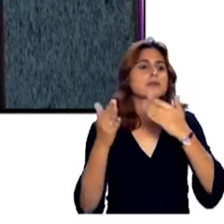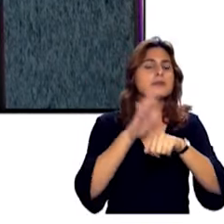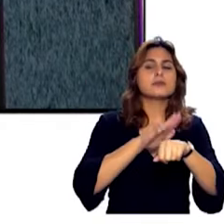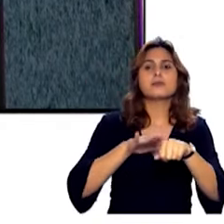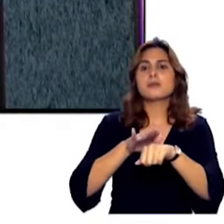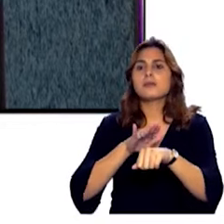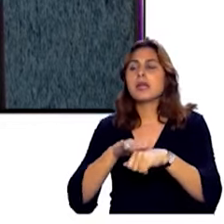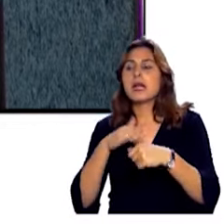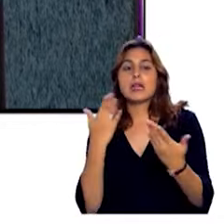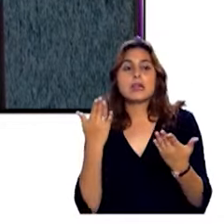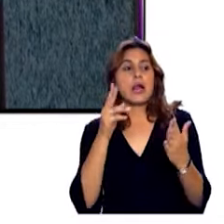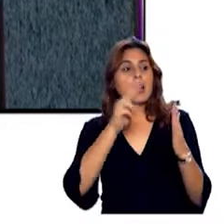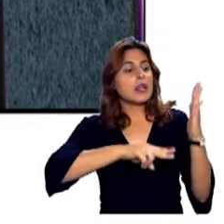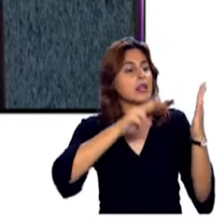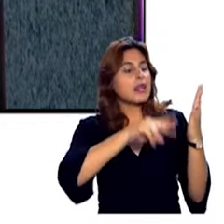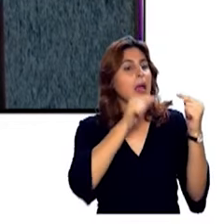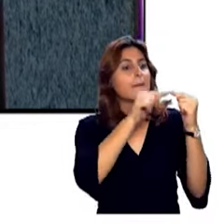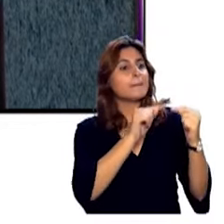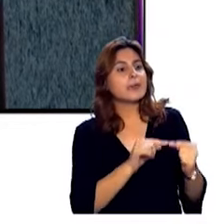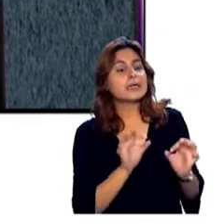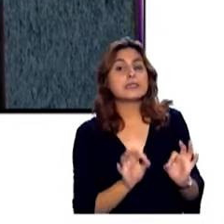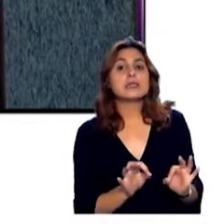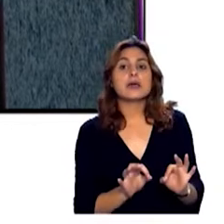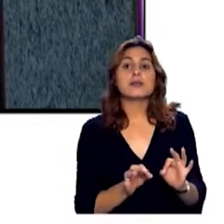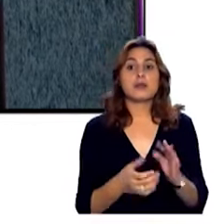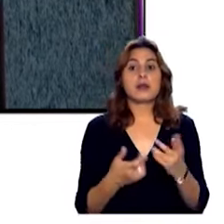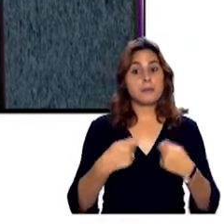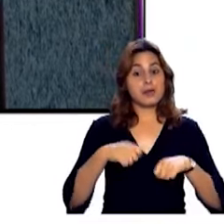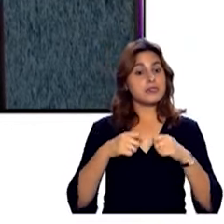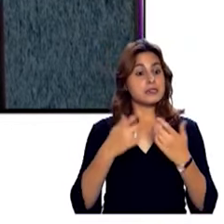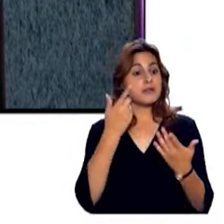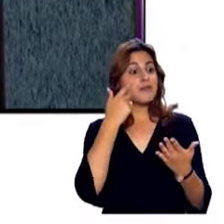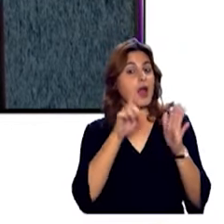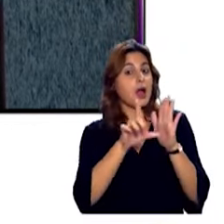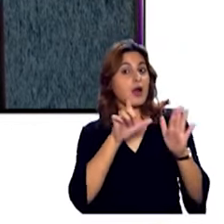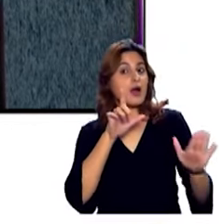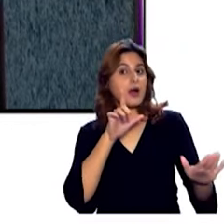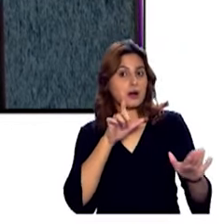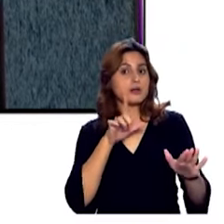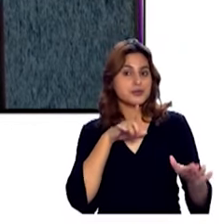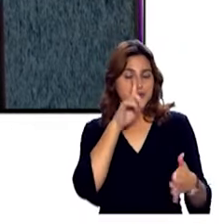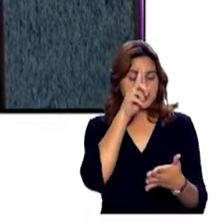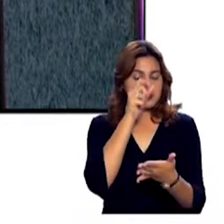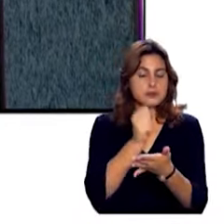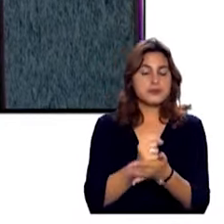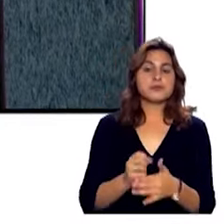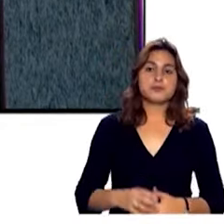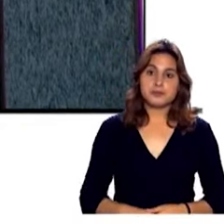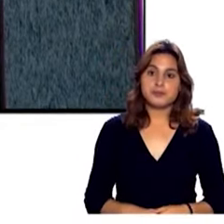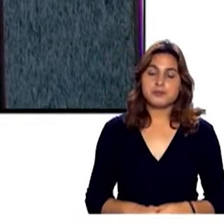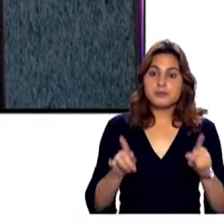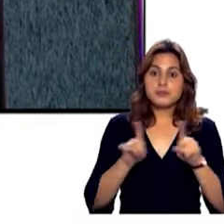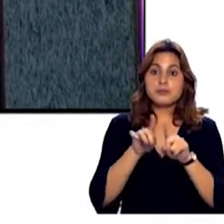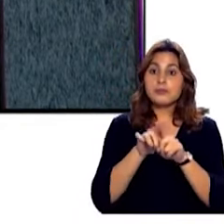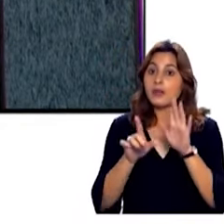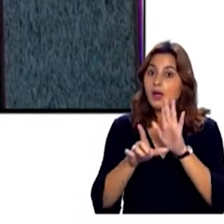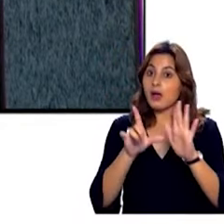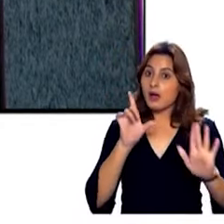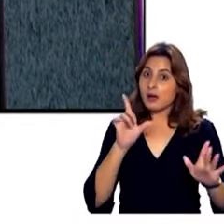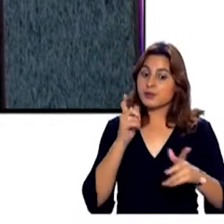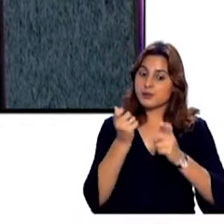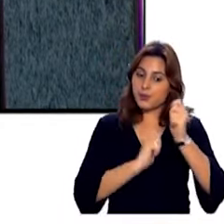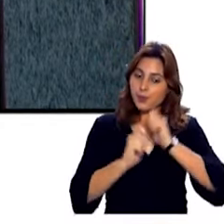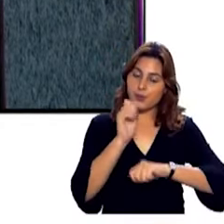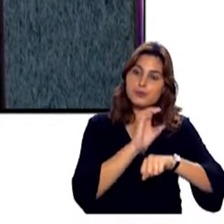Interpretação da lei antes de decidir e muito antes obviamente do controle de constitucionalidade